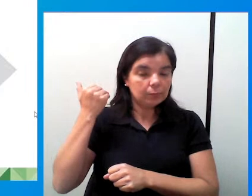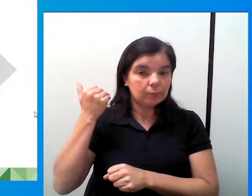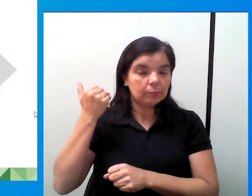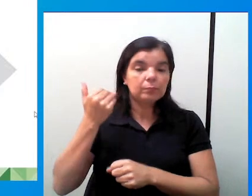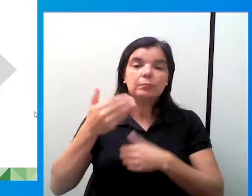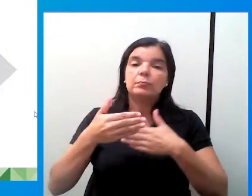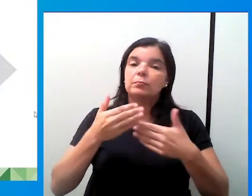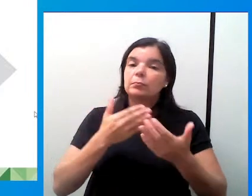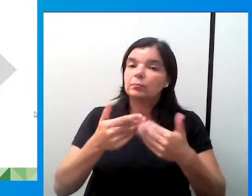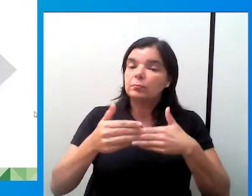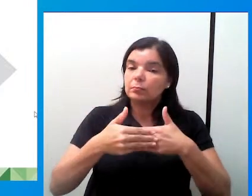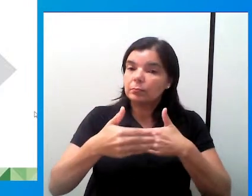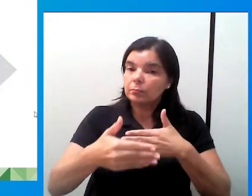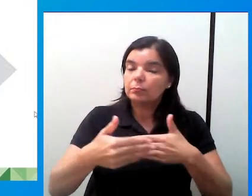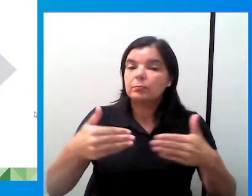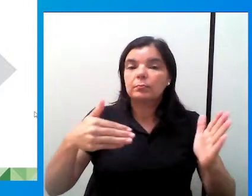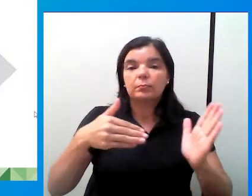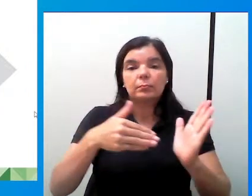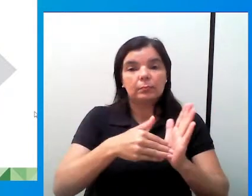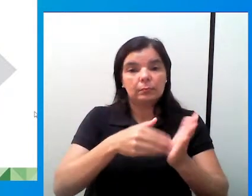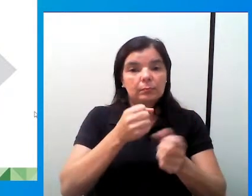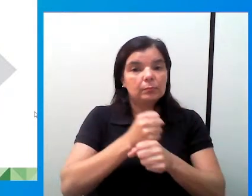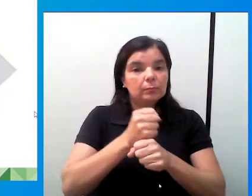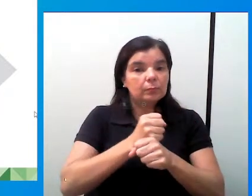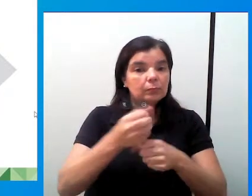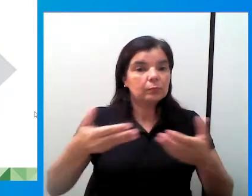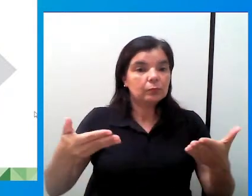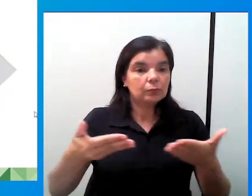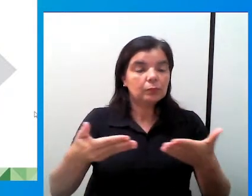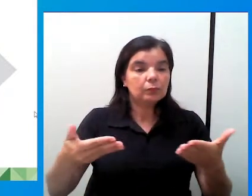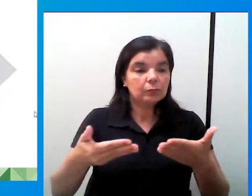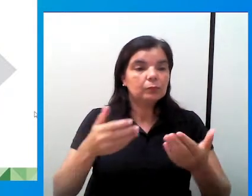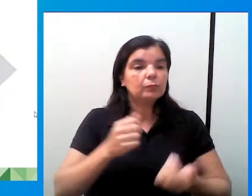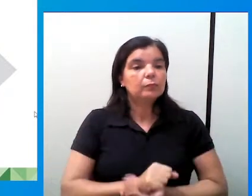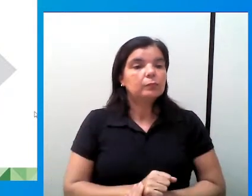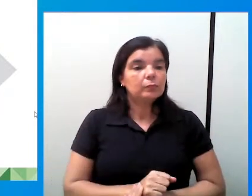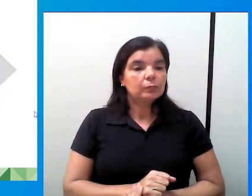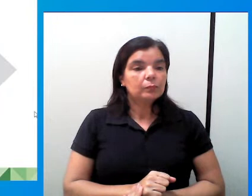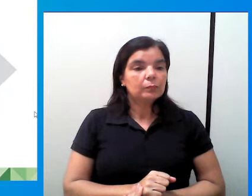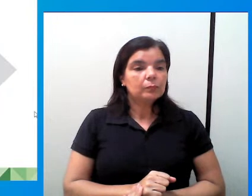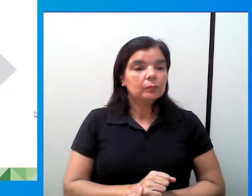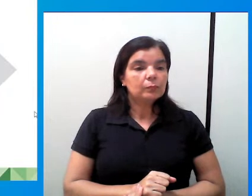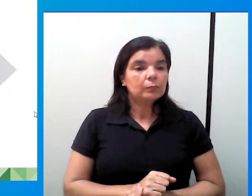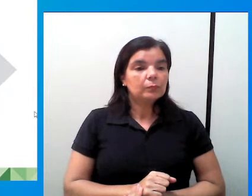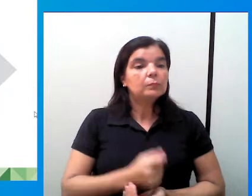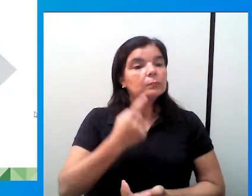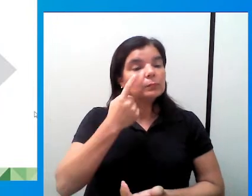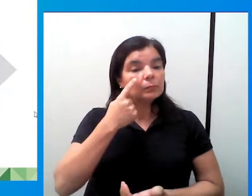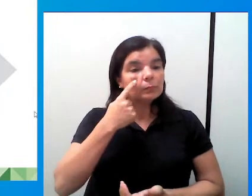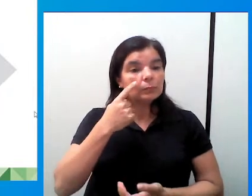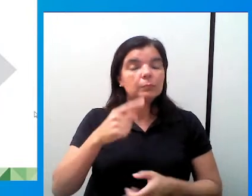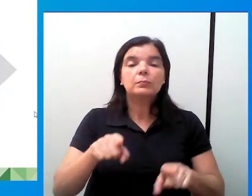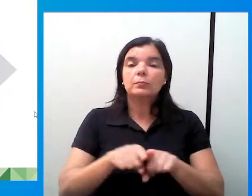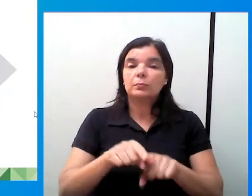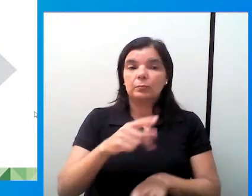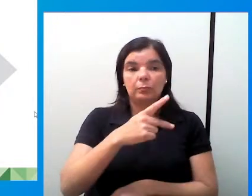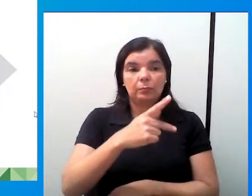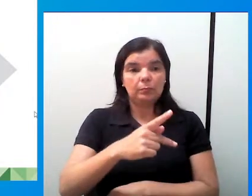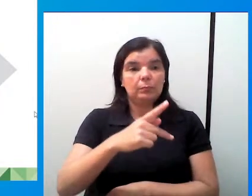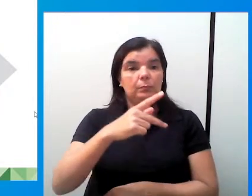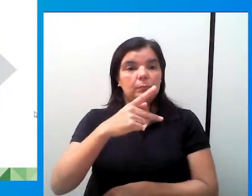ano, né, para que as instituições busquem a aprovação da sua política interna, da atualização dos seus